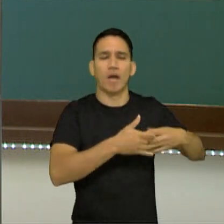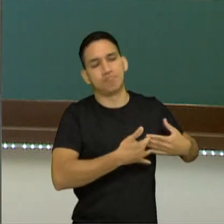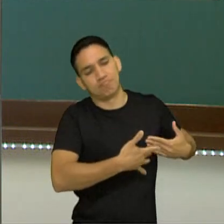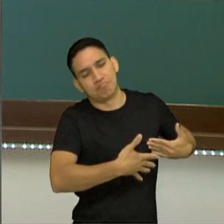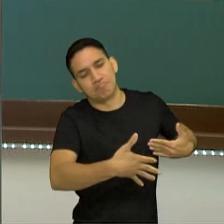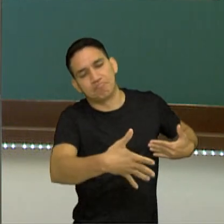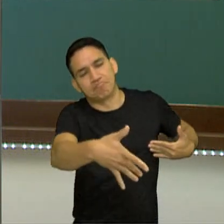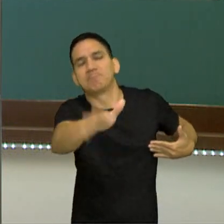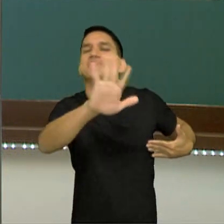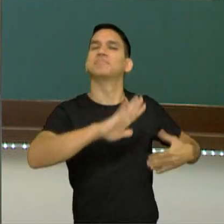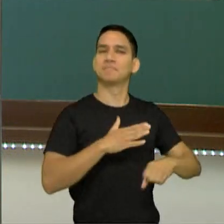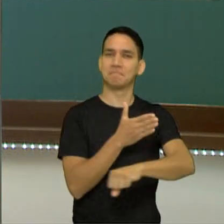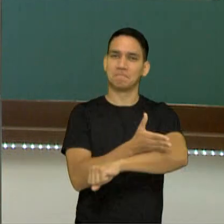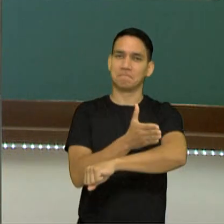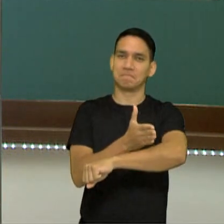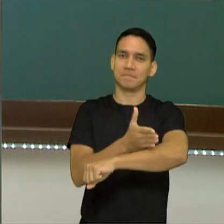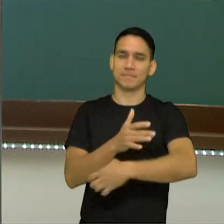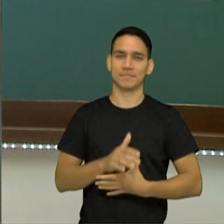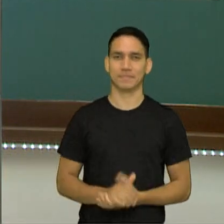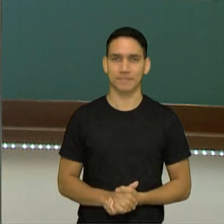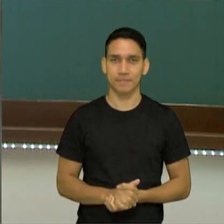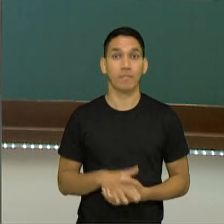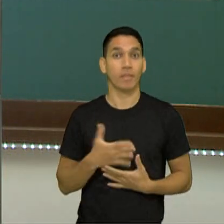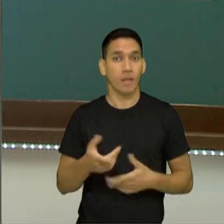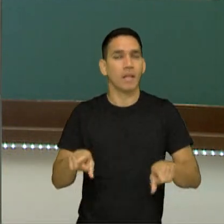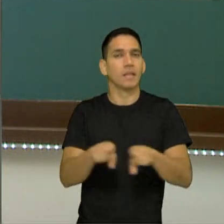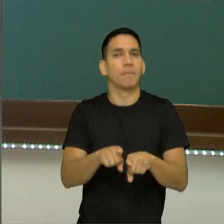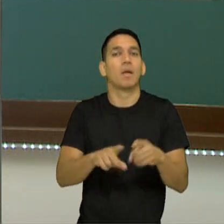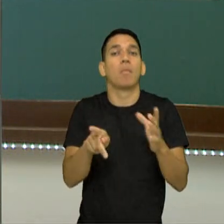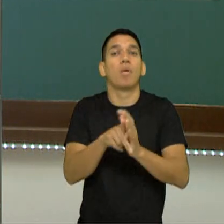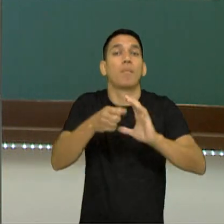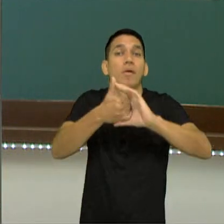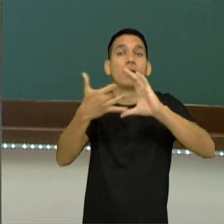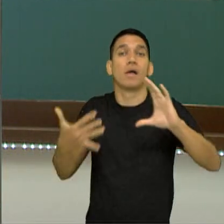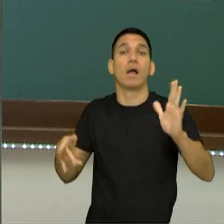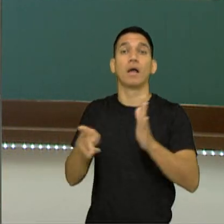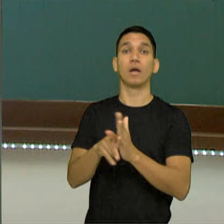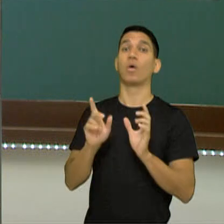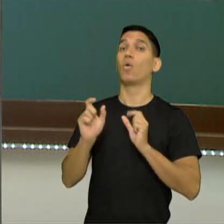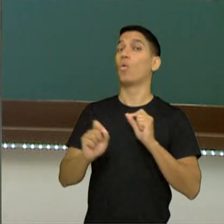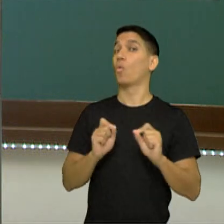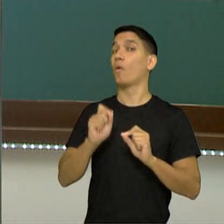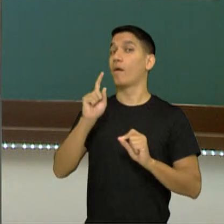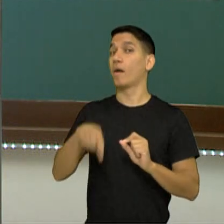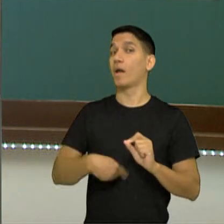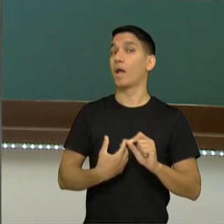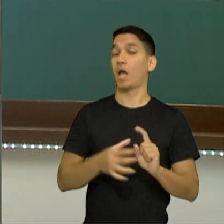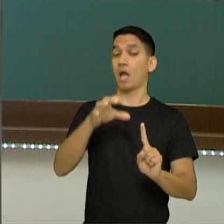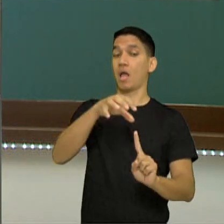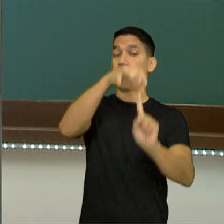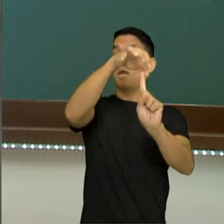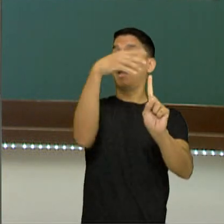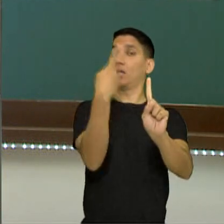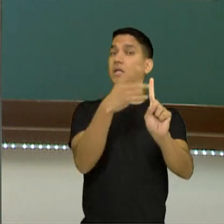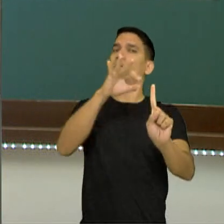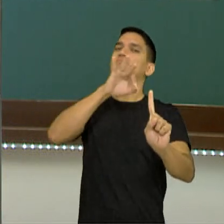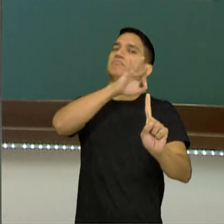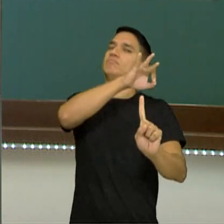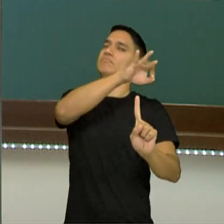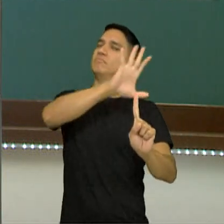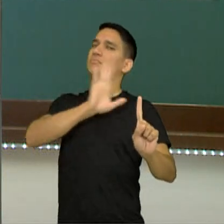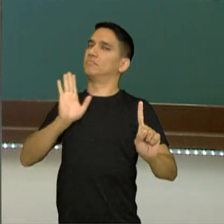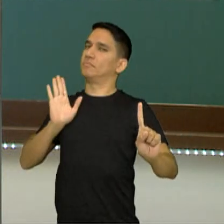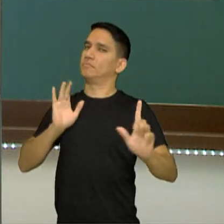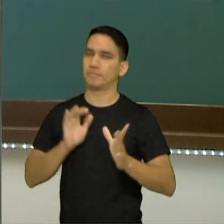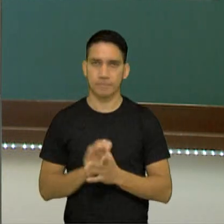então, ao longo da Idade Média. E o caráter sagrado da monarquia. A ideia de que o rei ele tem um caráter sagrado,